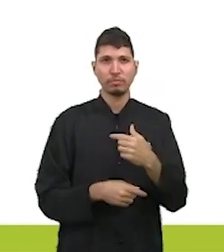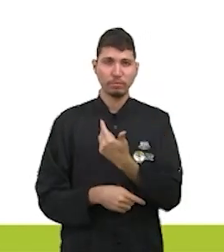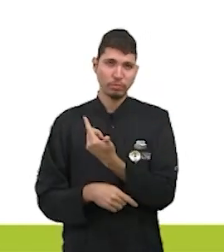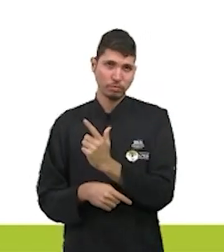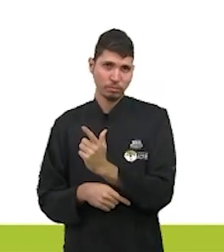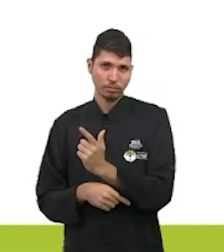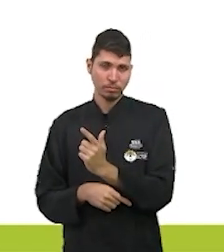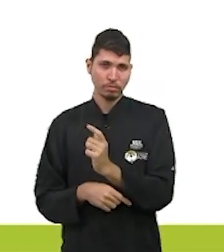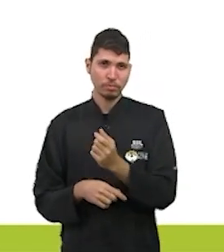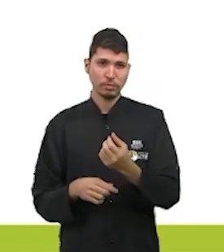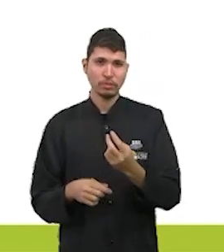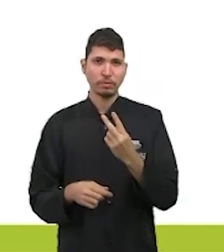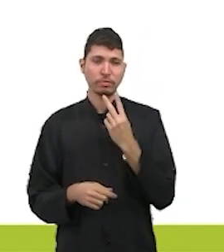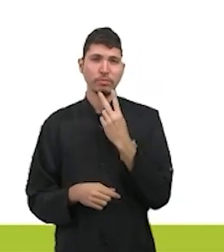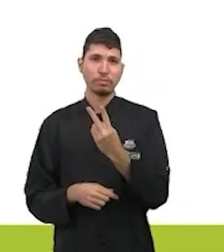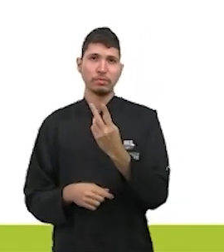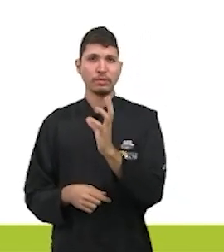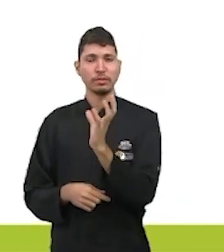e